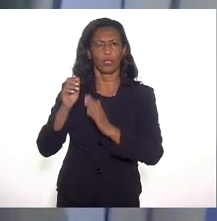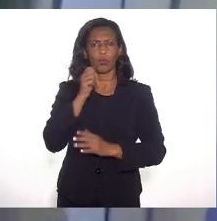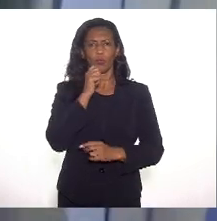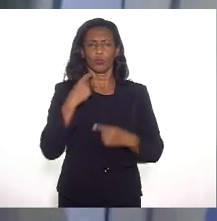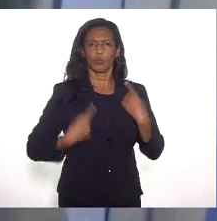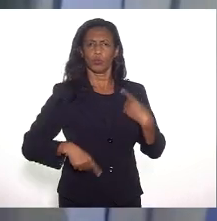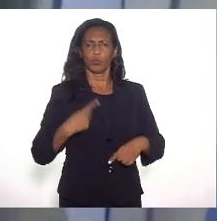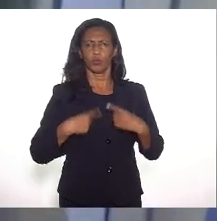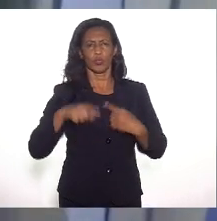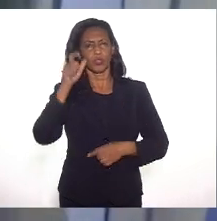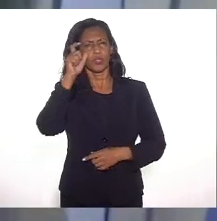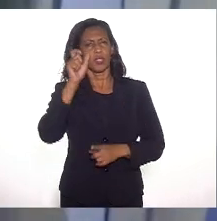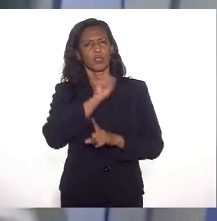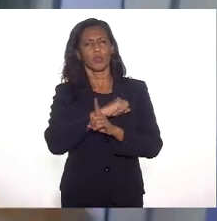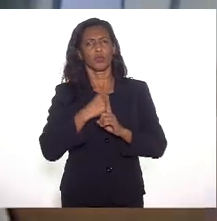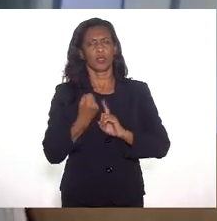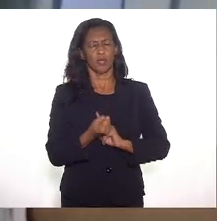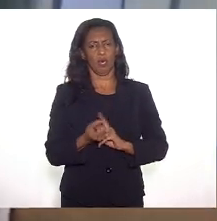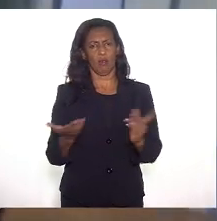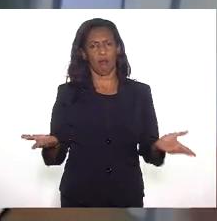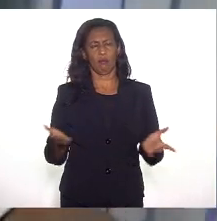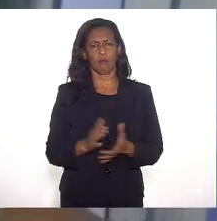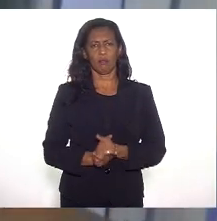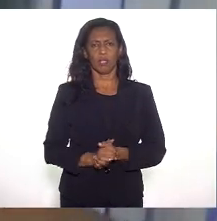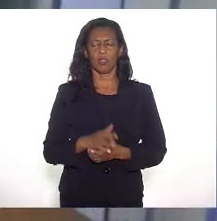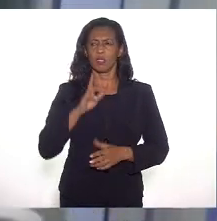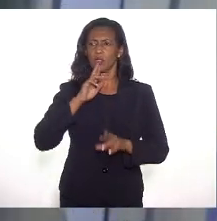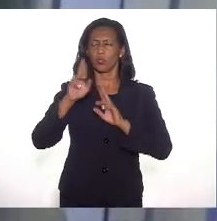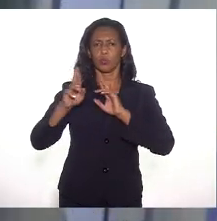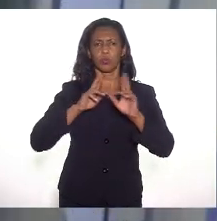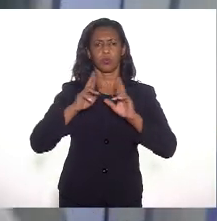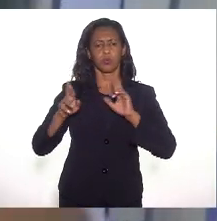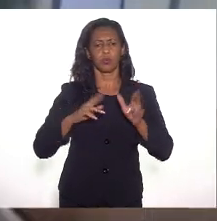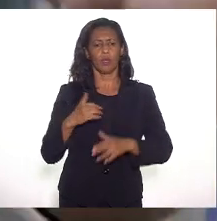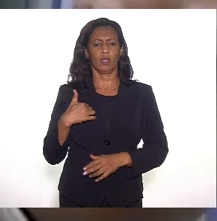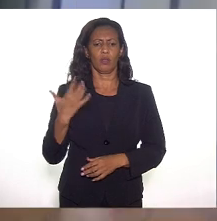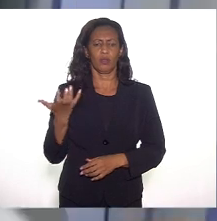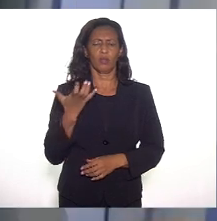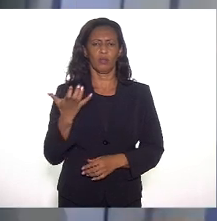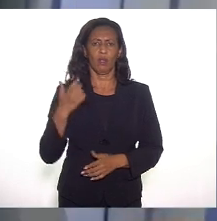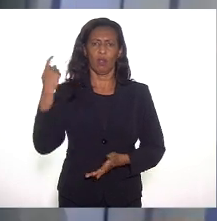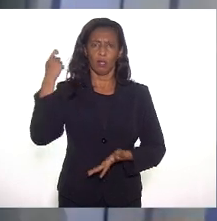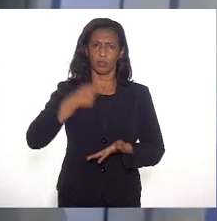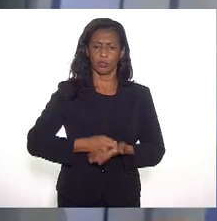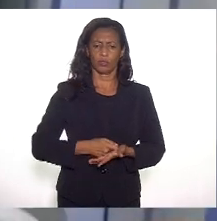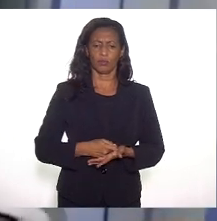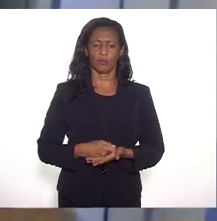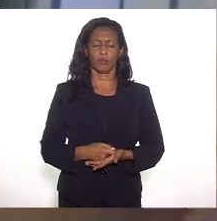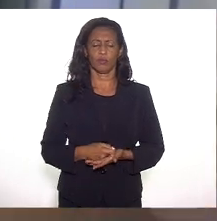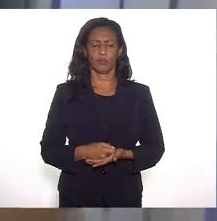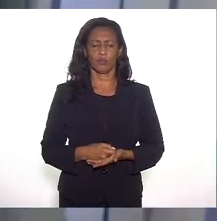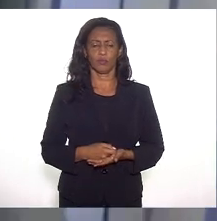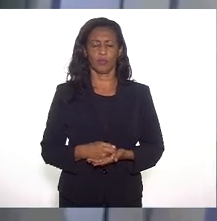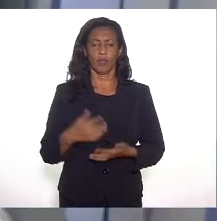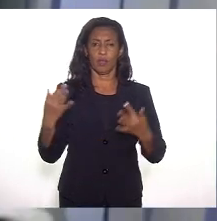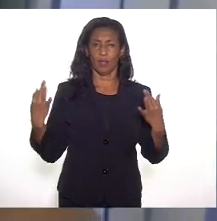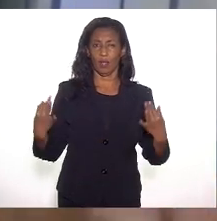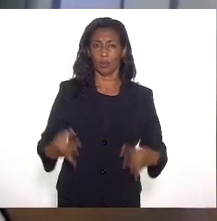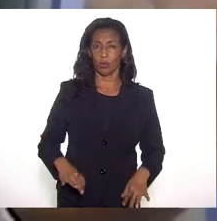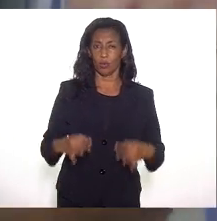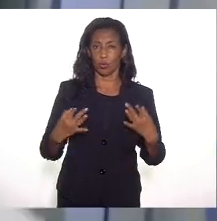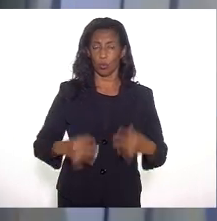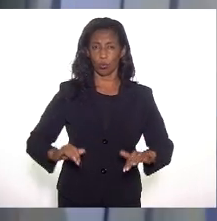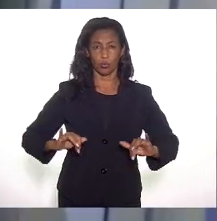de habitação de interesse social, e essas ocupações são respostas, eu quero aqui dizer, legítimas, oriundas da dor,